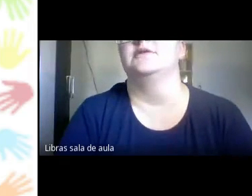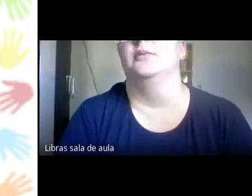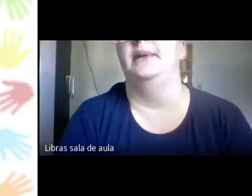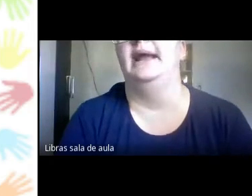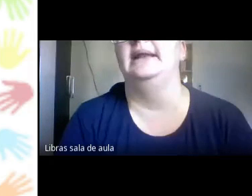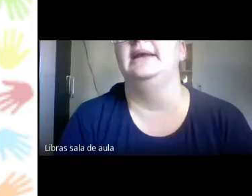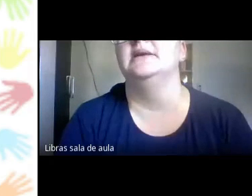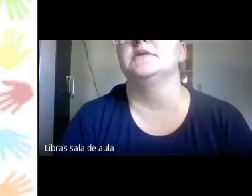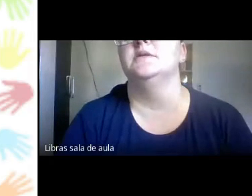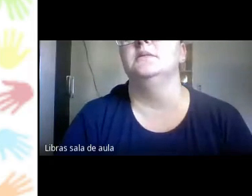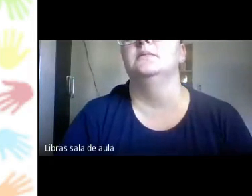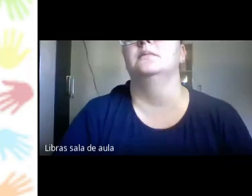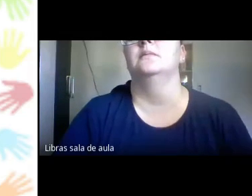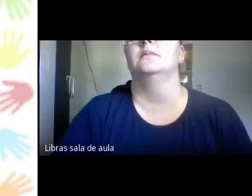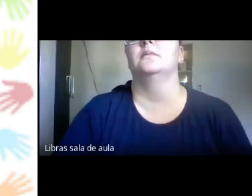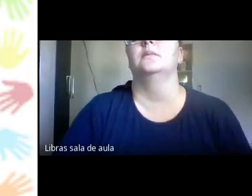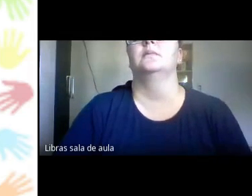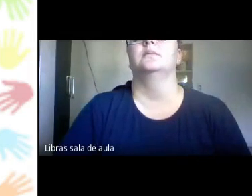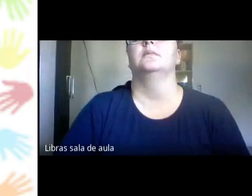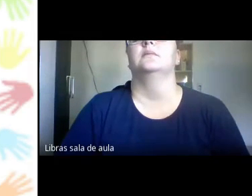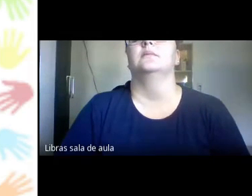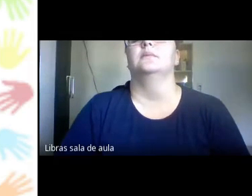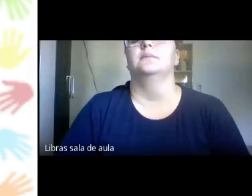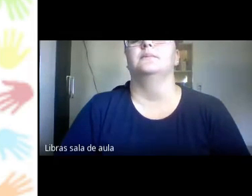Vocês compreendem isso?